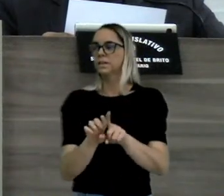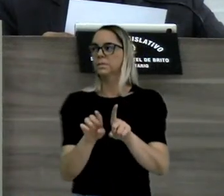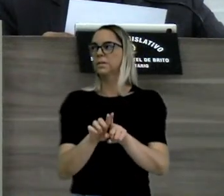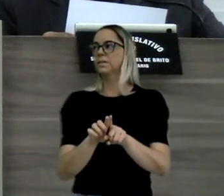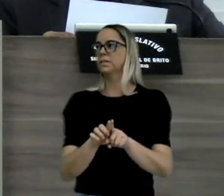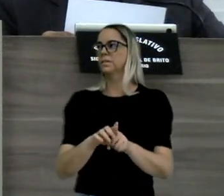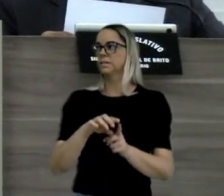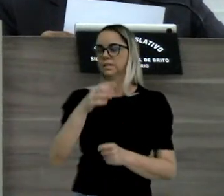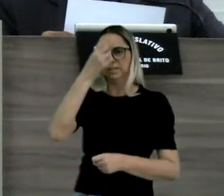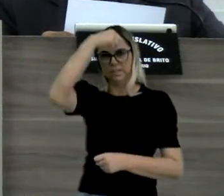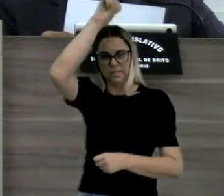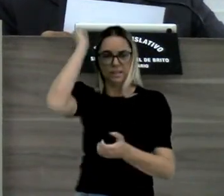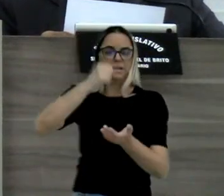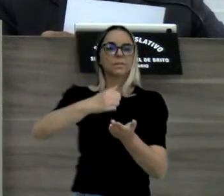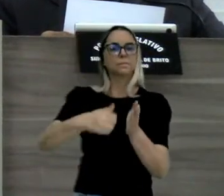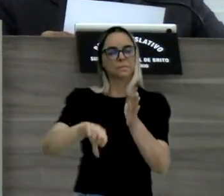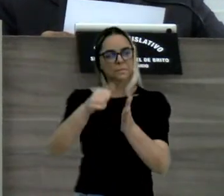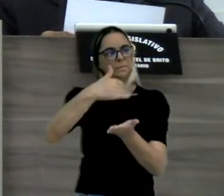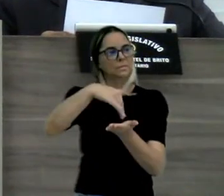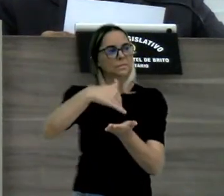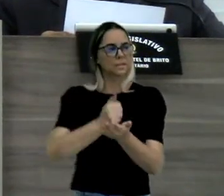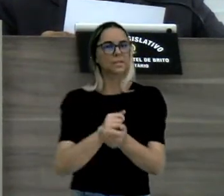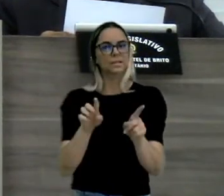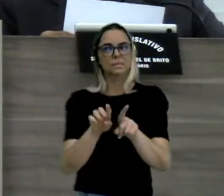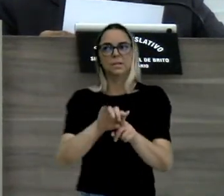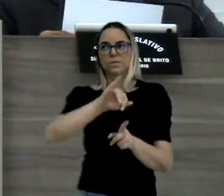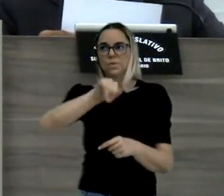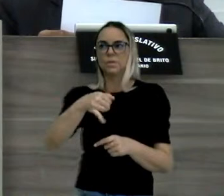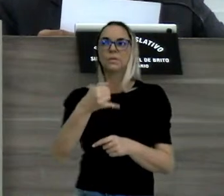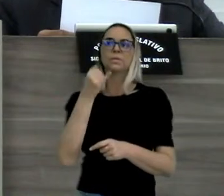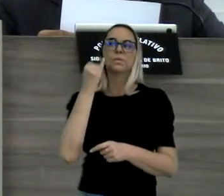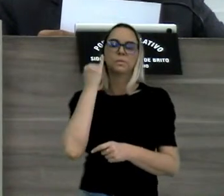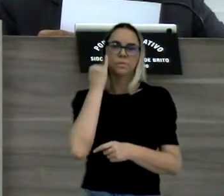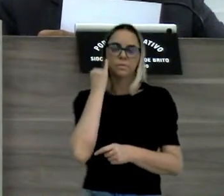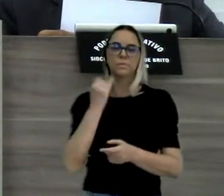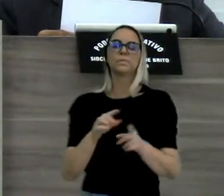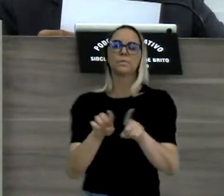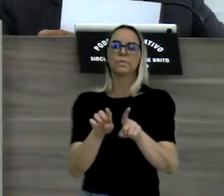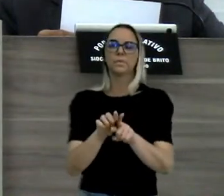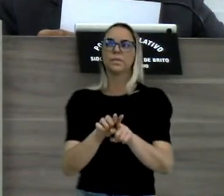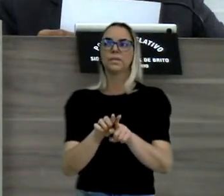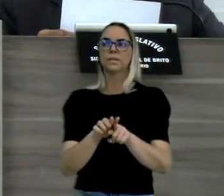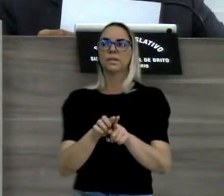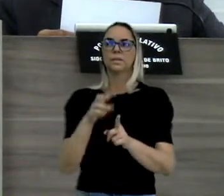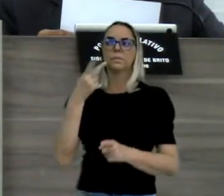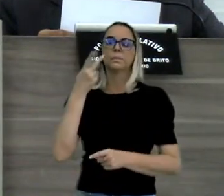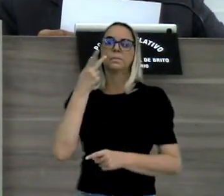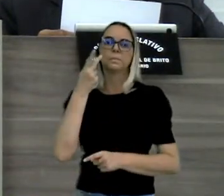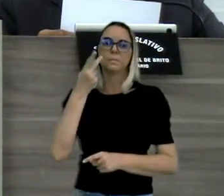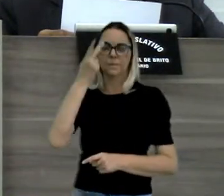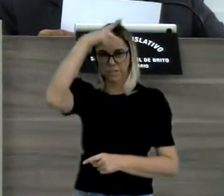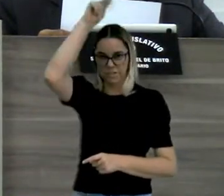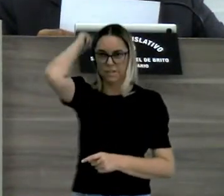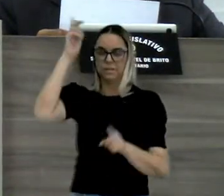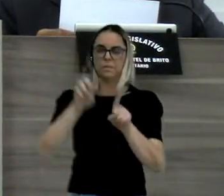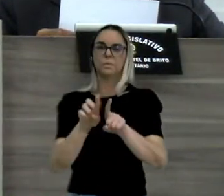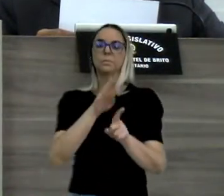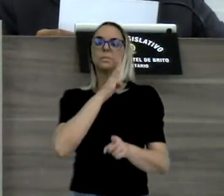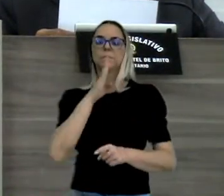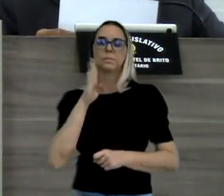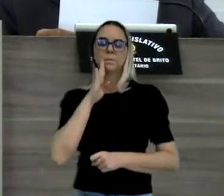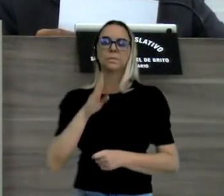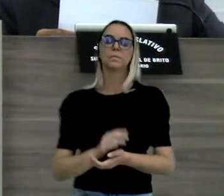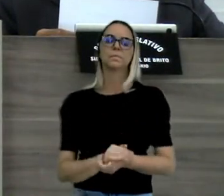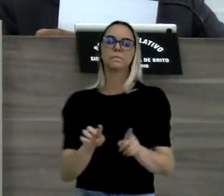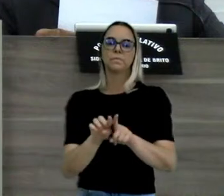Cicle Pentel de Brito segundo secretário João Batista Santos da Silva Vereador Antônio Pacheco Cintra Vereador Bruno Cavalcante Braga